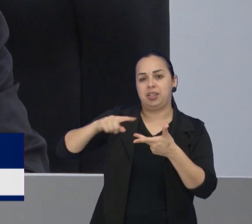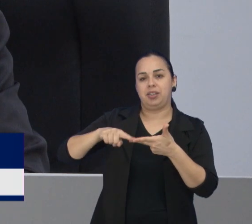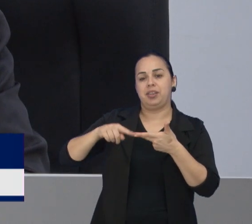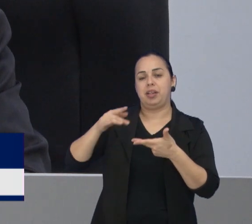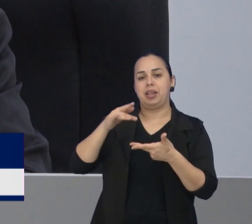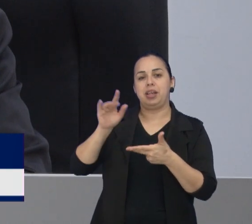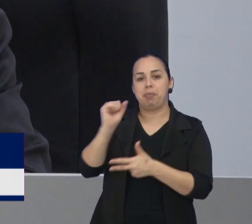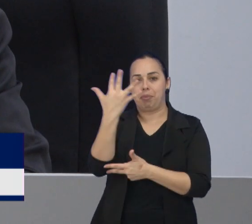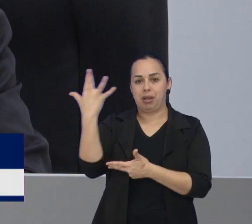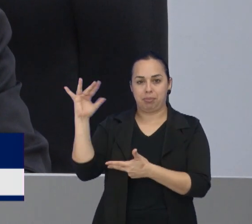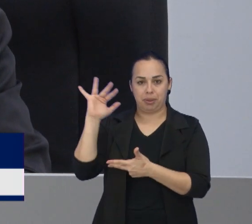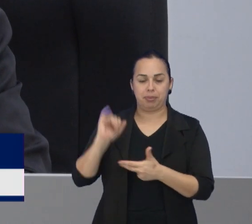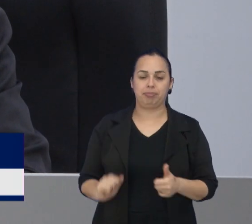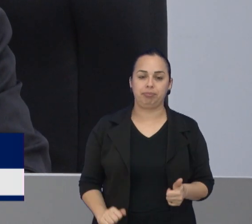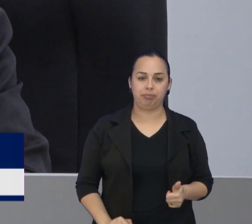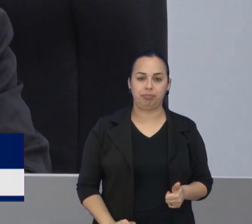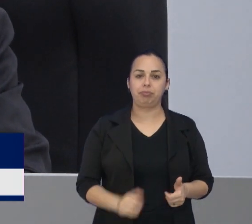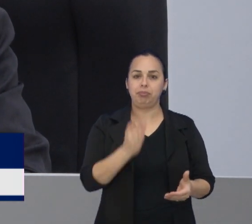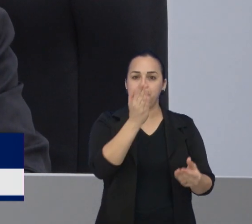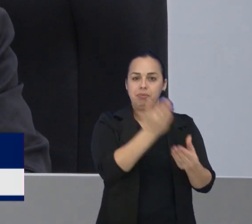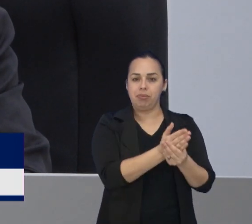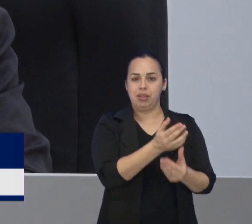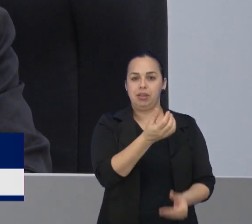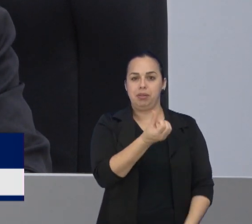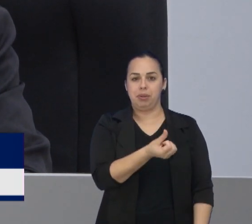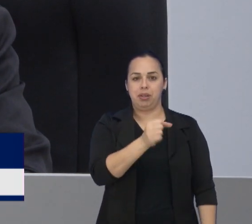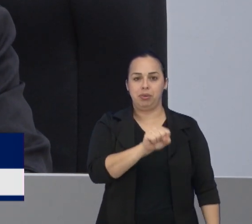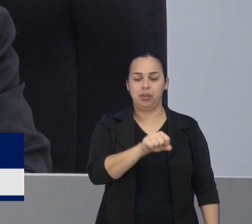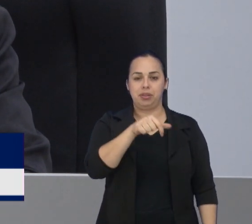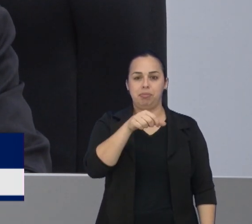Meio Ambiente. Processo número